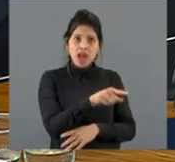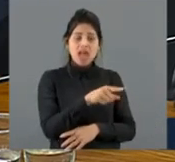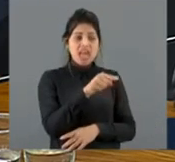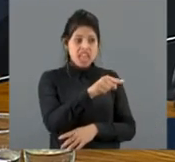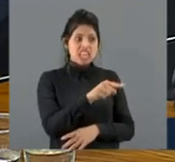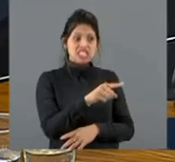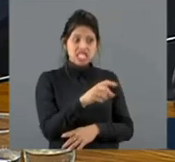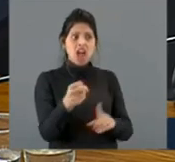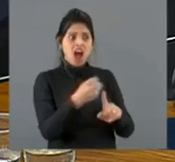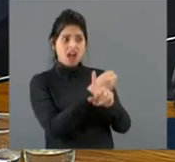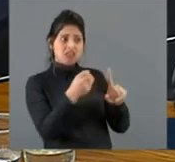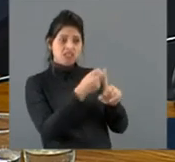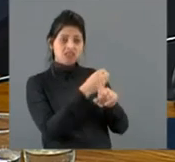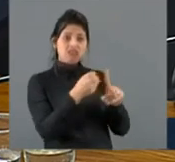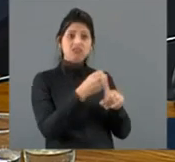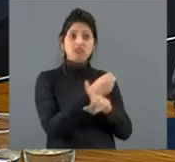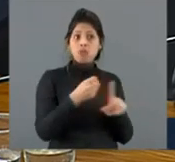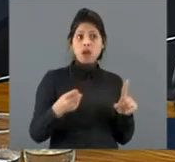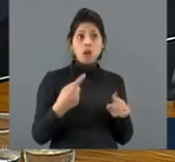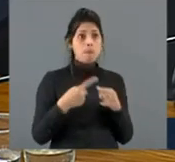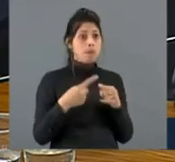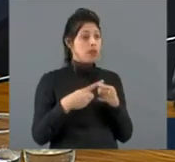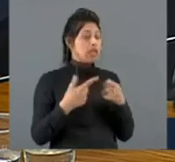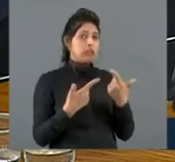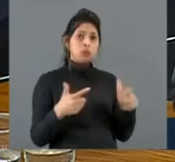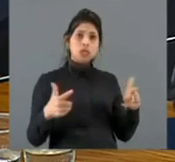agredidos, acabariam tendo